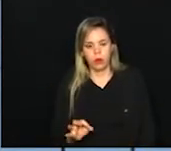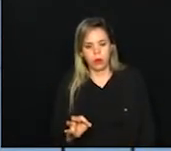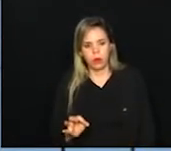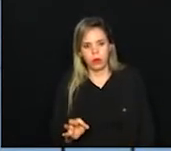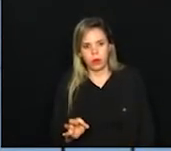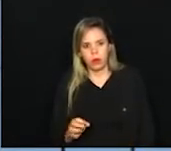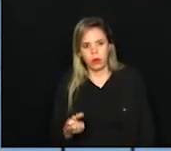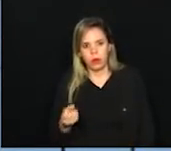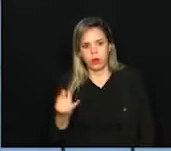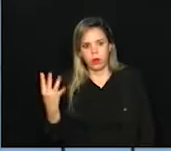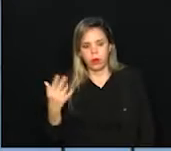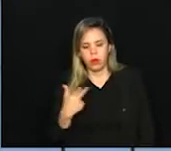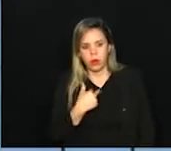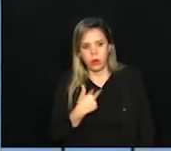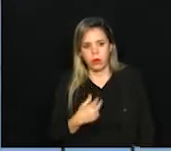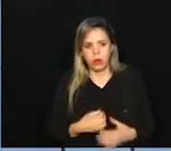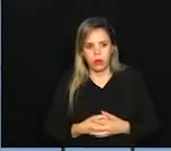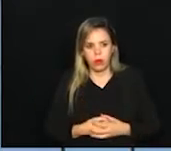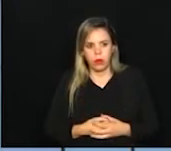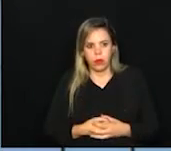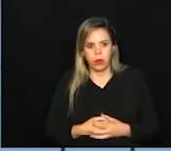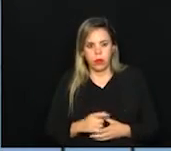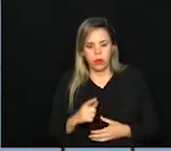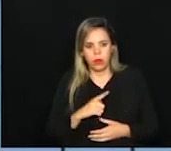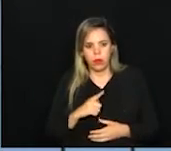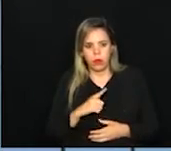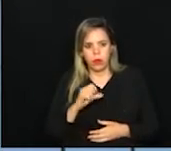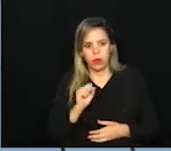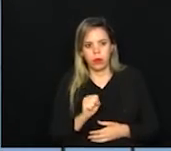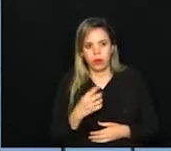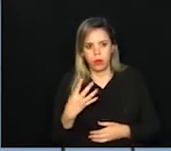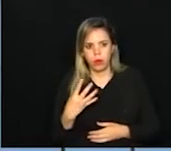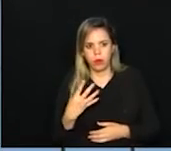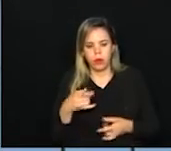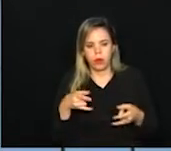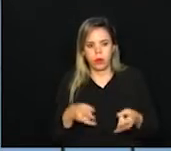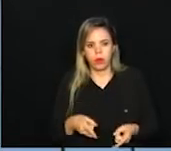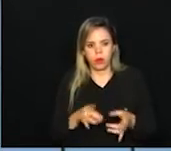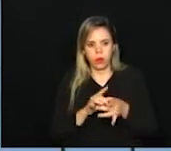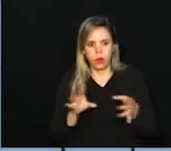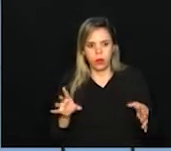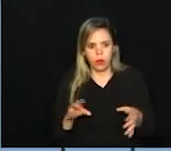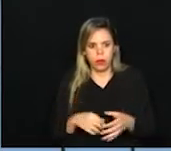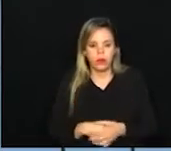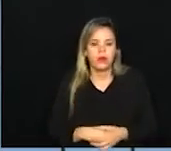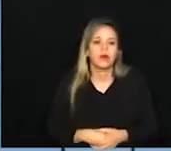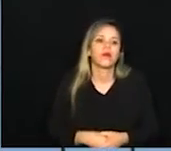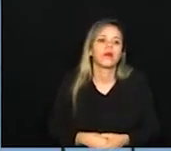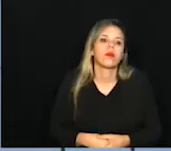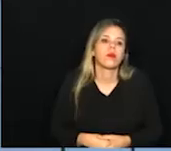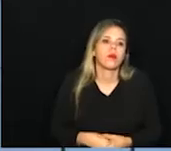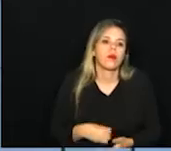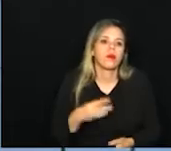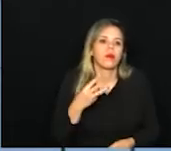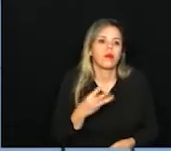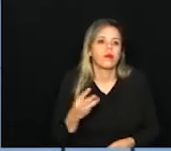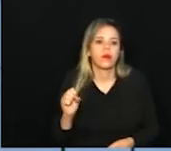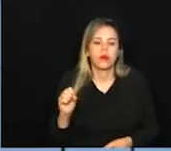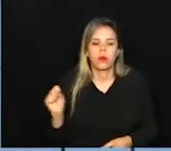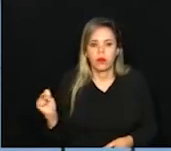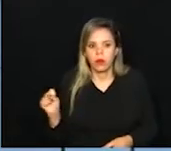76,54% de taxa de ocupação. Nós tínhamos 84 leitos livres e ainda